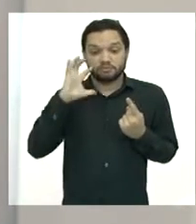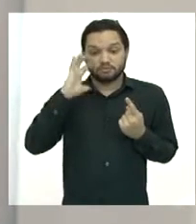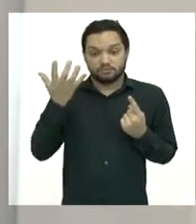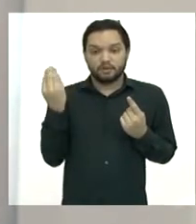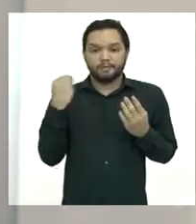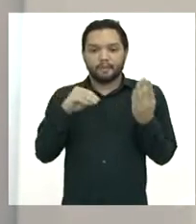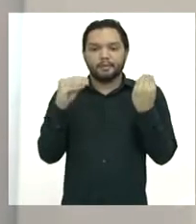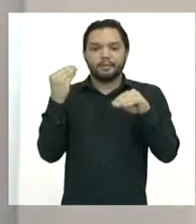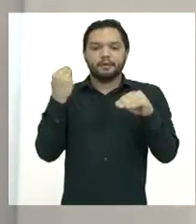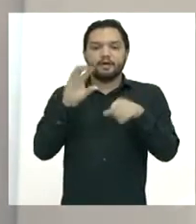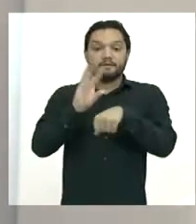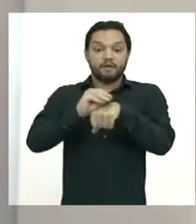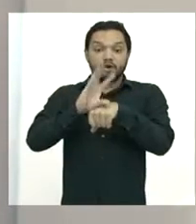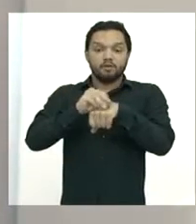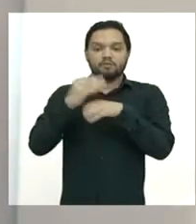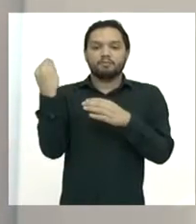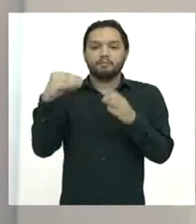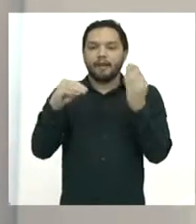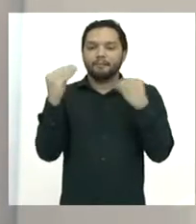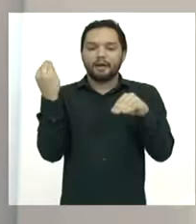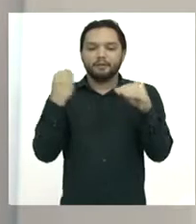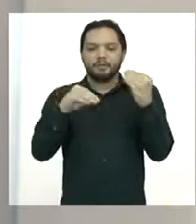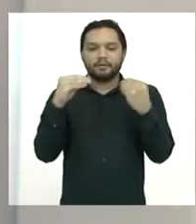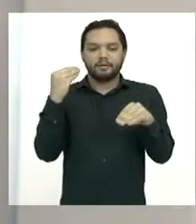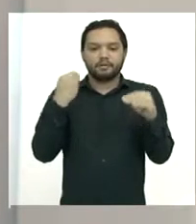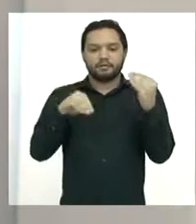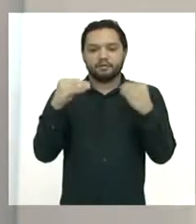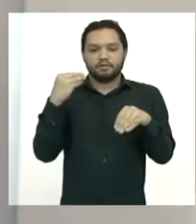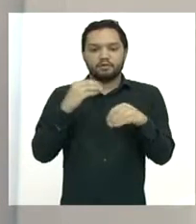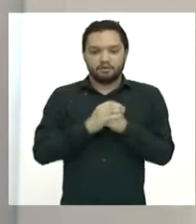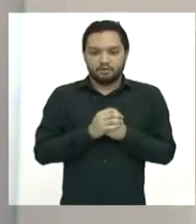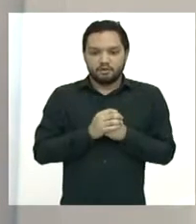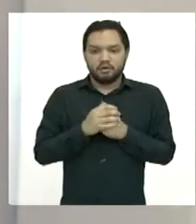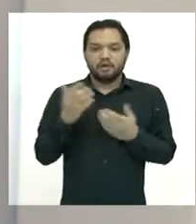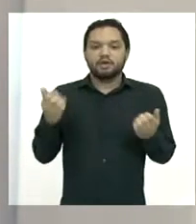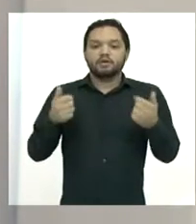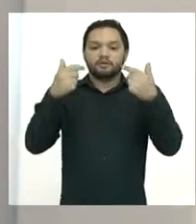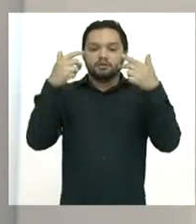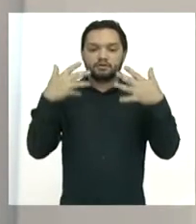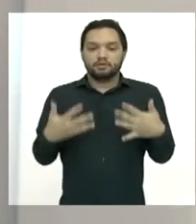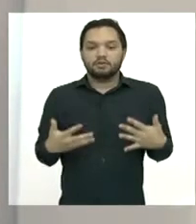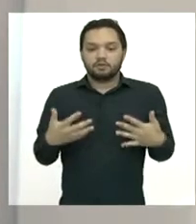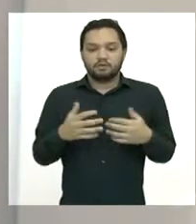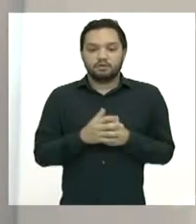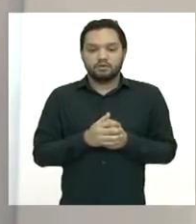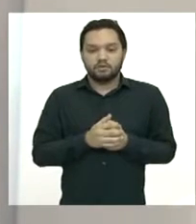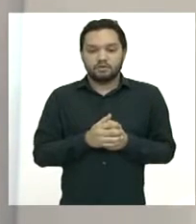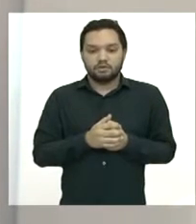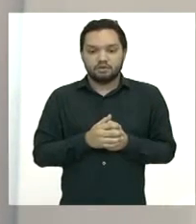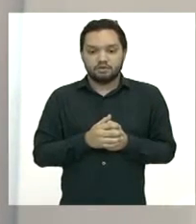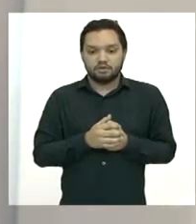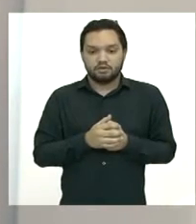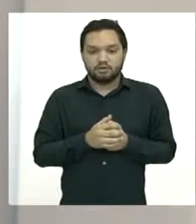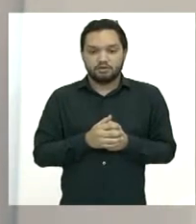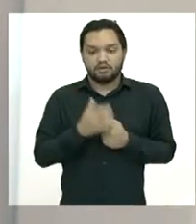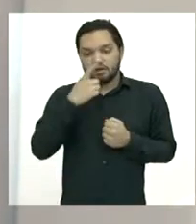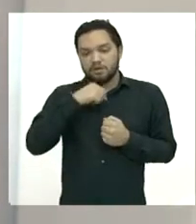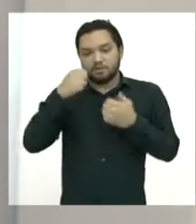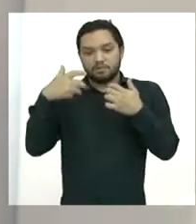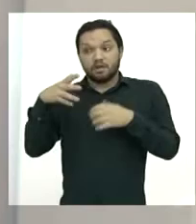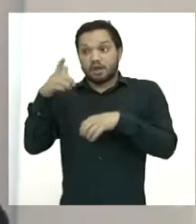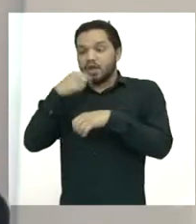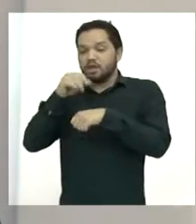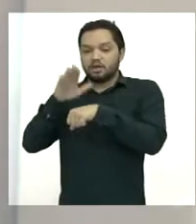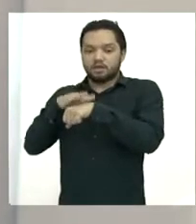muitas ilustrações, até porque cada homenagem dessa, eu não estou falando da homenagem. Quem vai falar da homenagem é quem concedeu a homenagem. Por